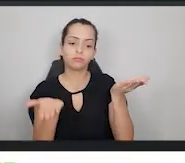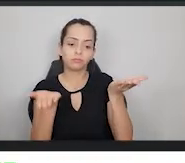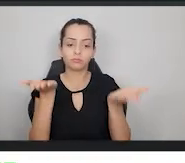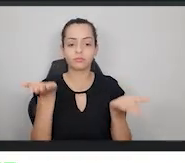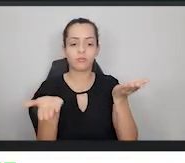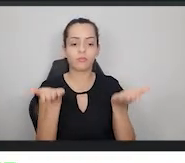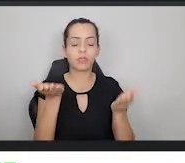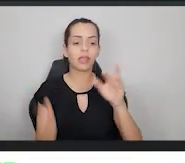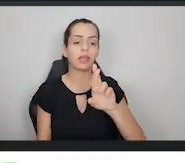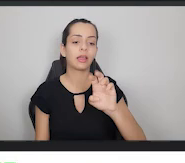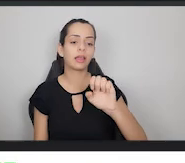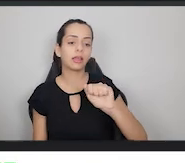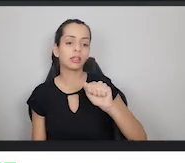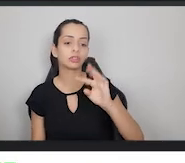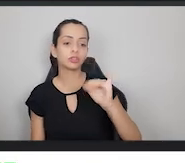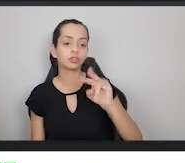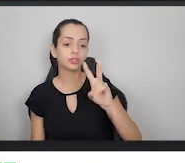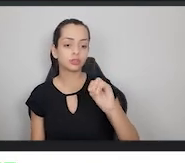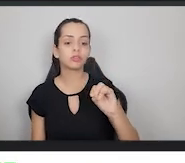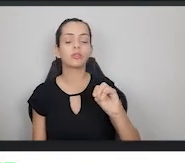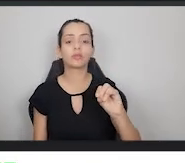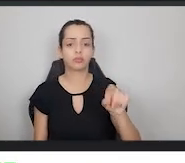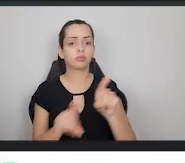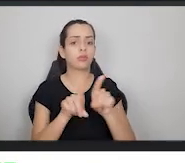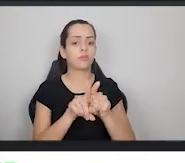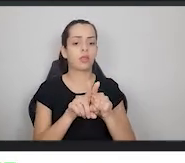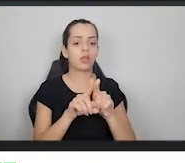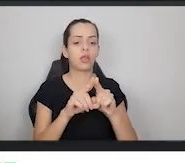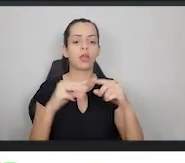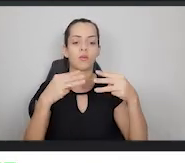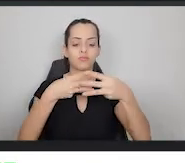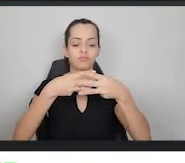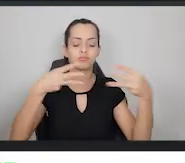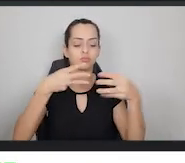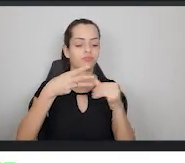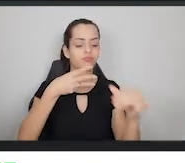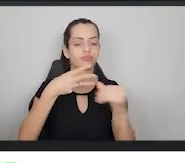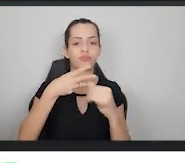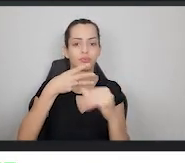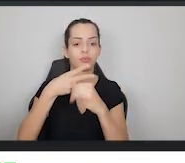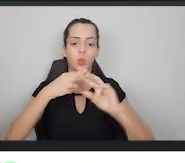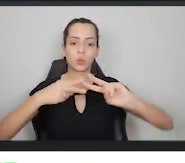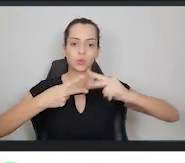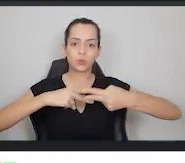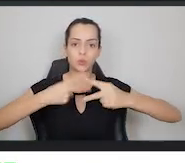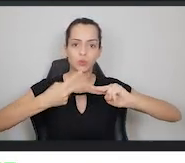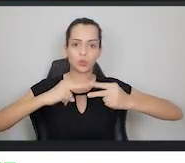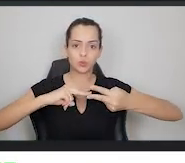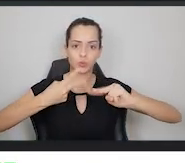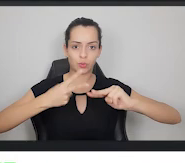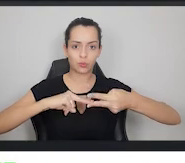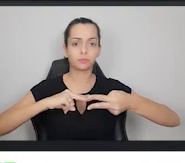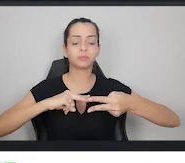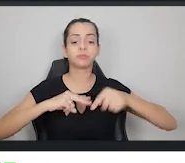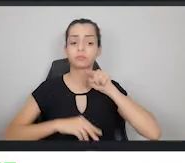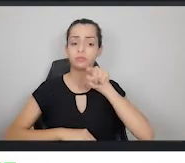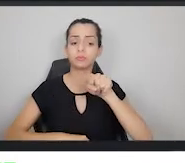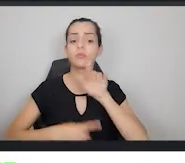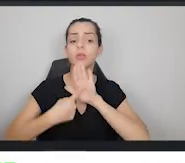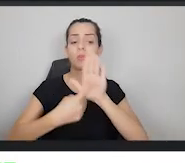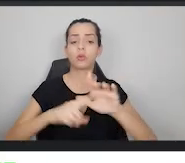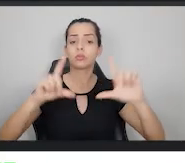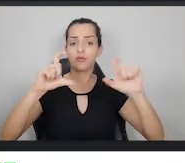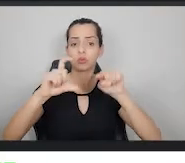saída. Na carga pesada, elevar. Ele eleva em até 10%. E na carga leve,